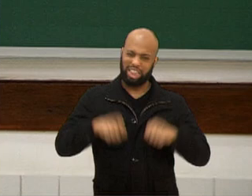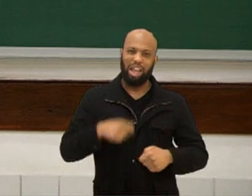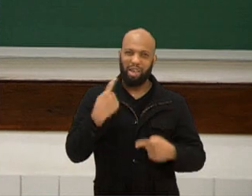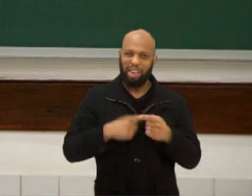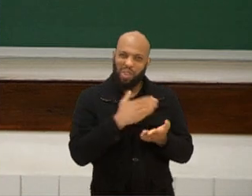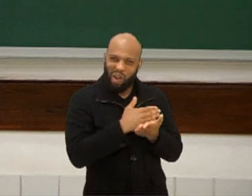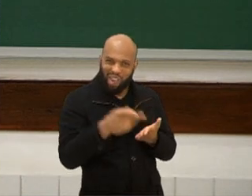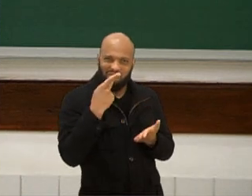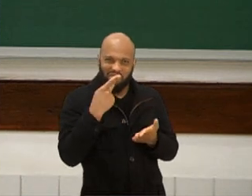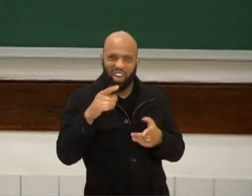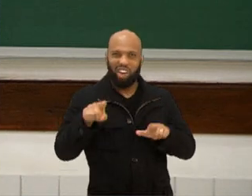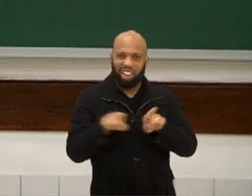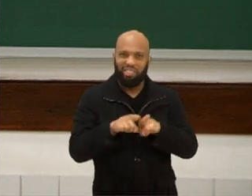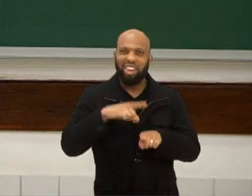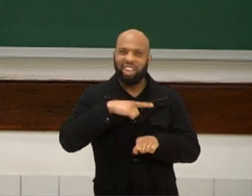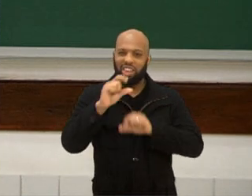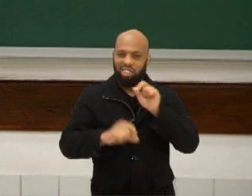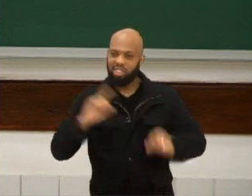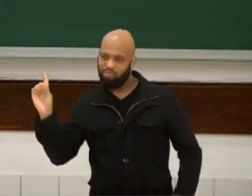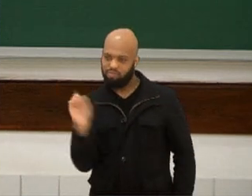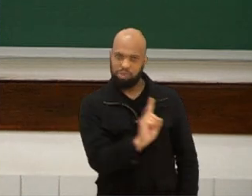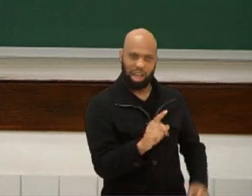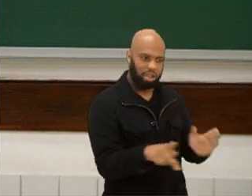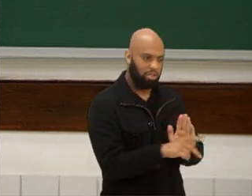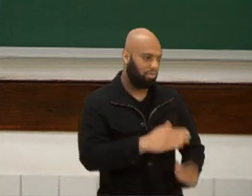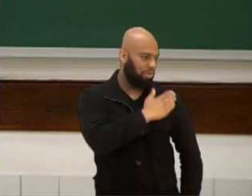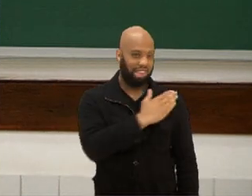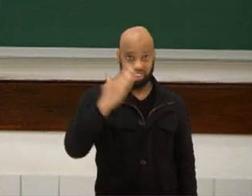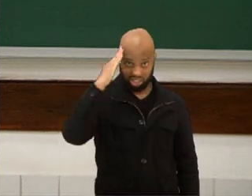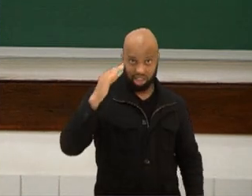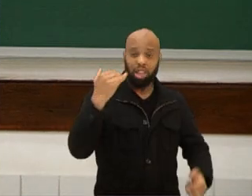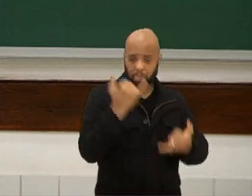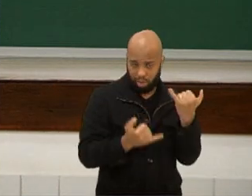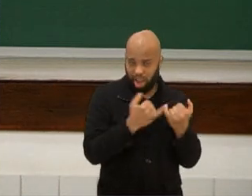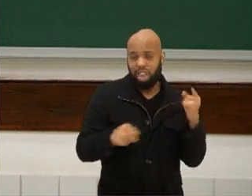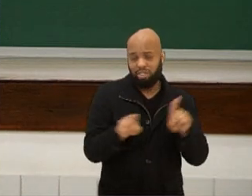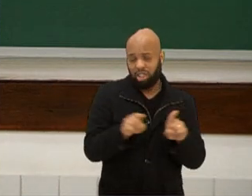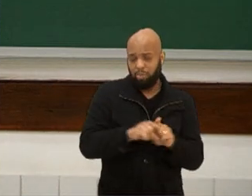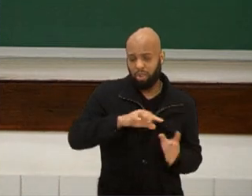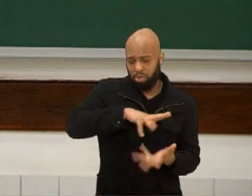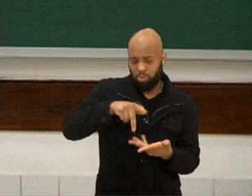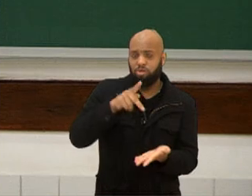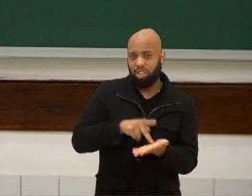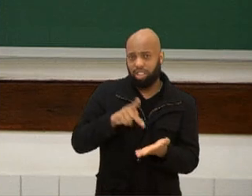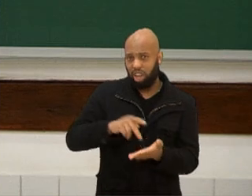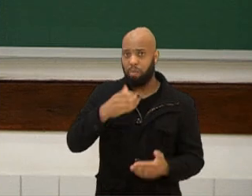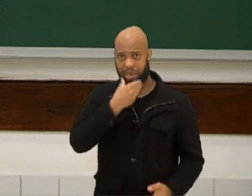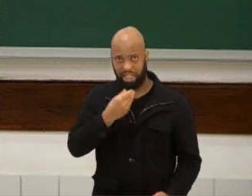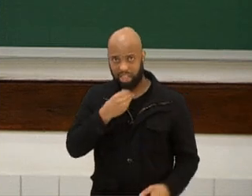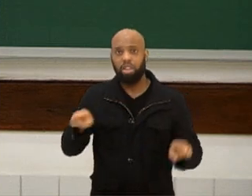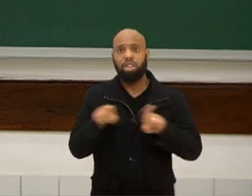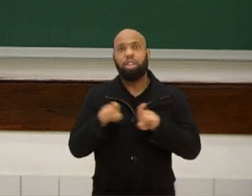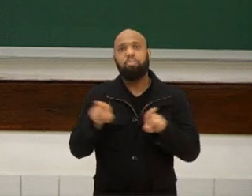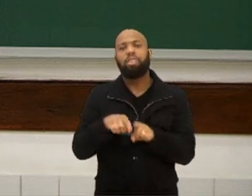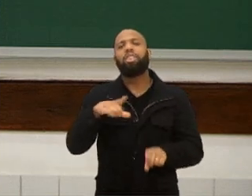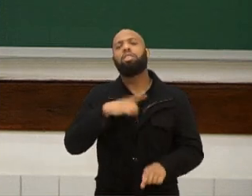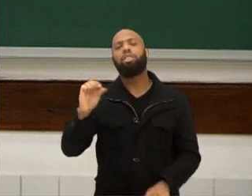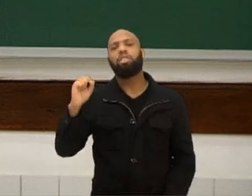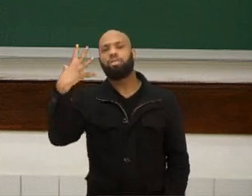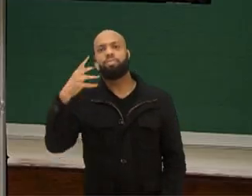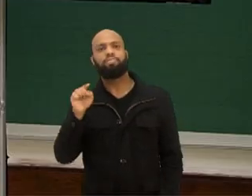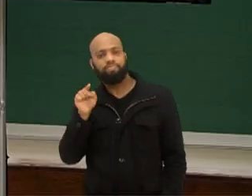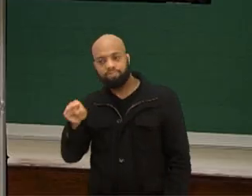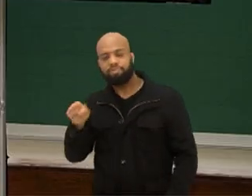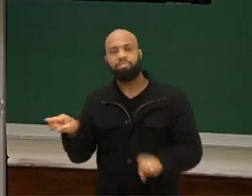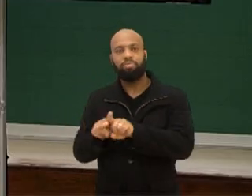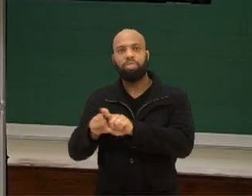no início que ela ia ter que ir para o exército? Olha como isso acontece no mundo real. Depois nós temos lá que